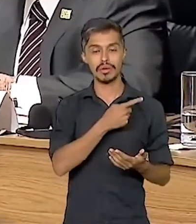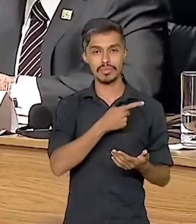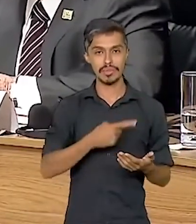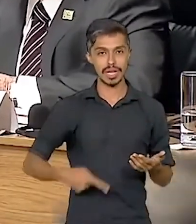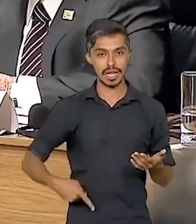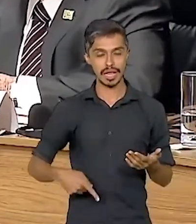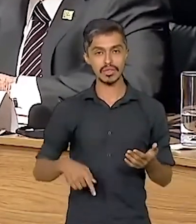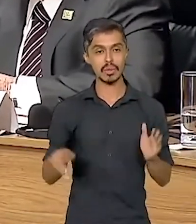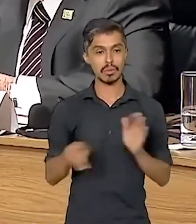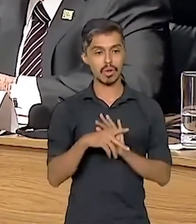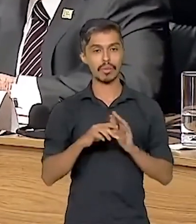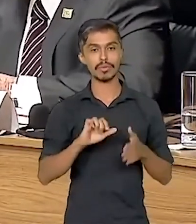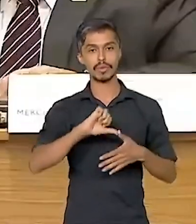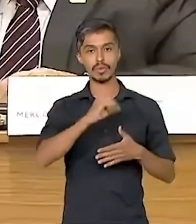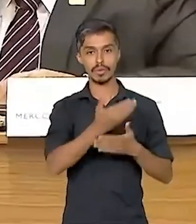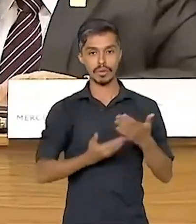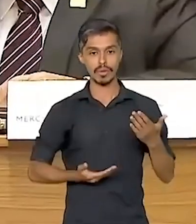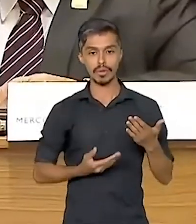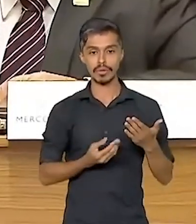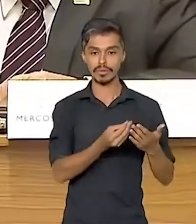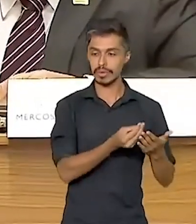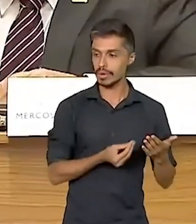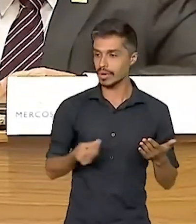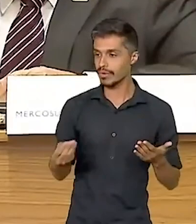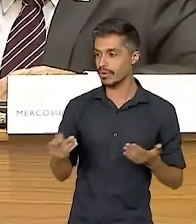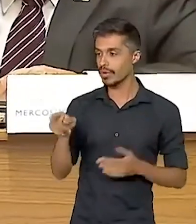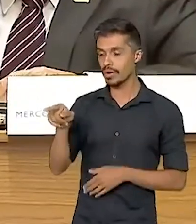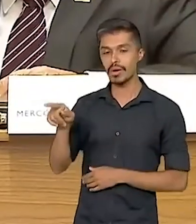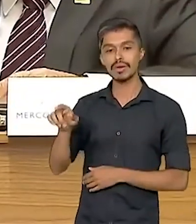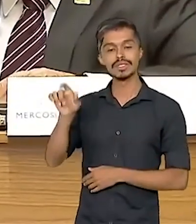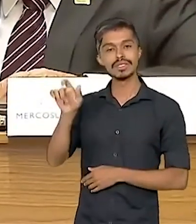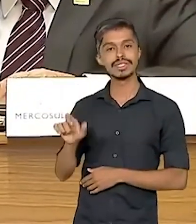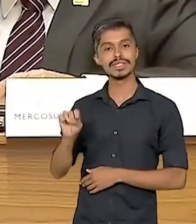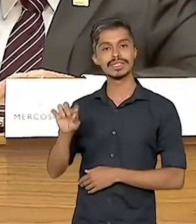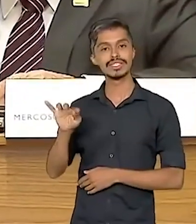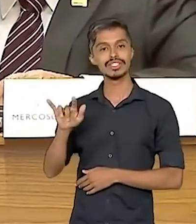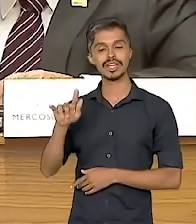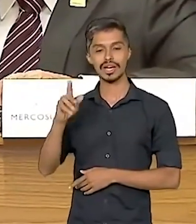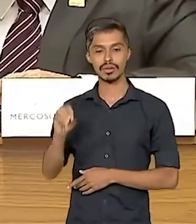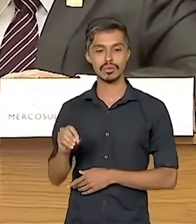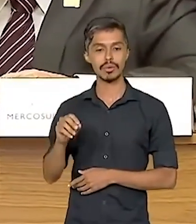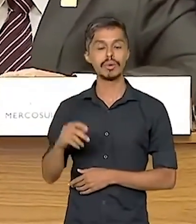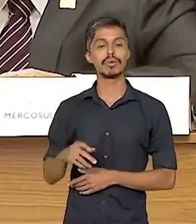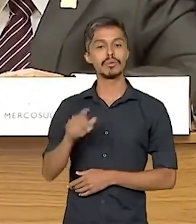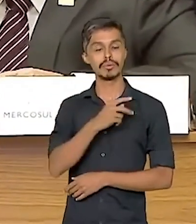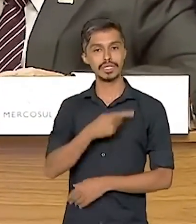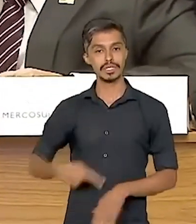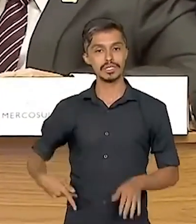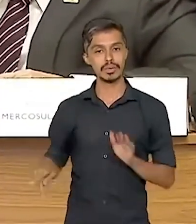presidência do Mercosul para o companheiro Santiago Penha, presidente do Paraguai.